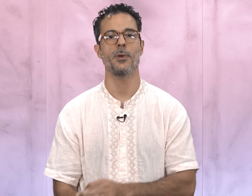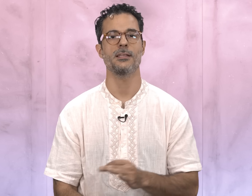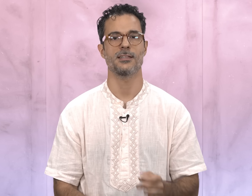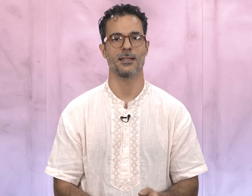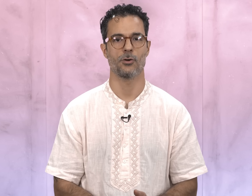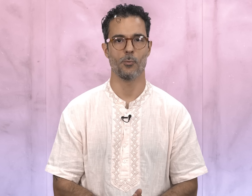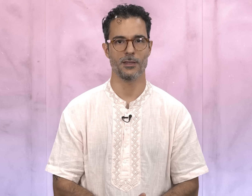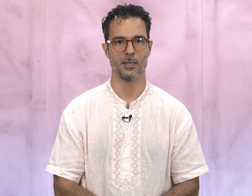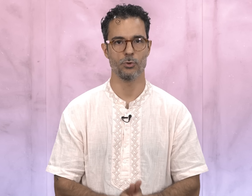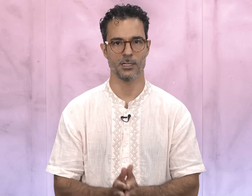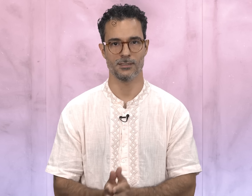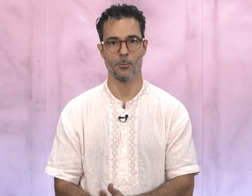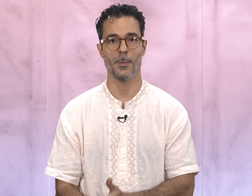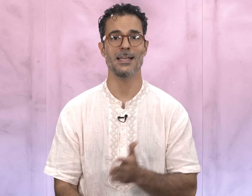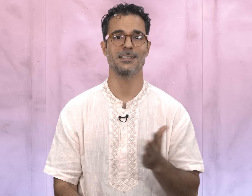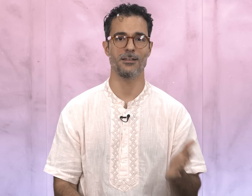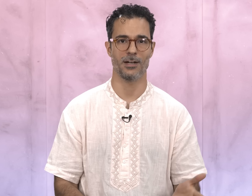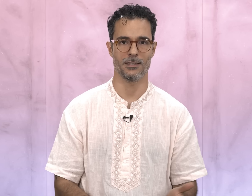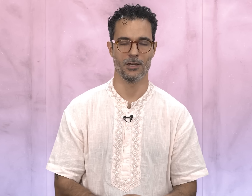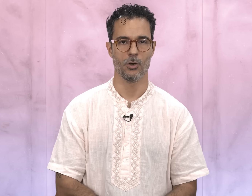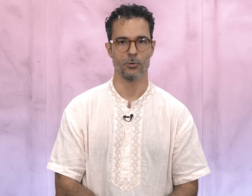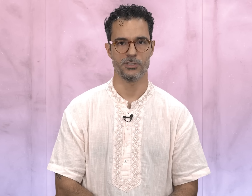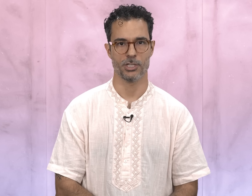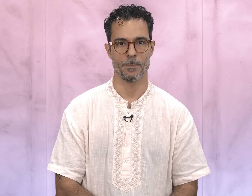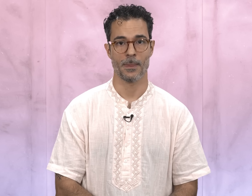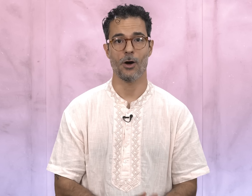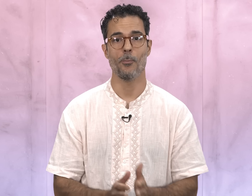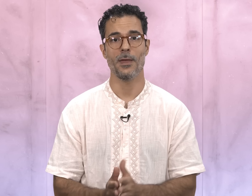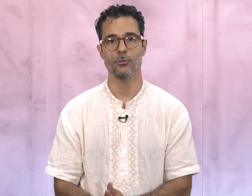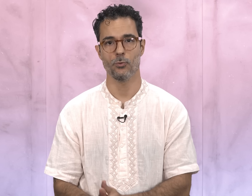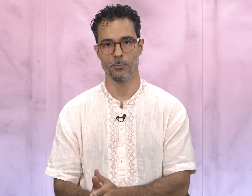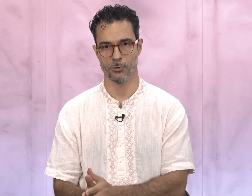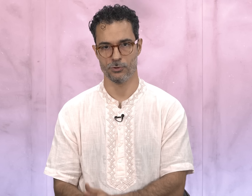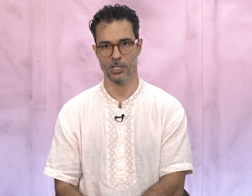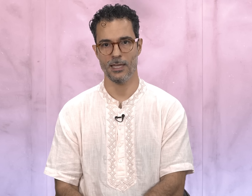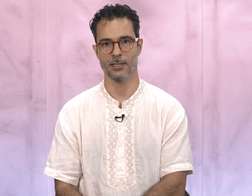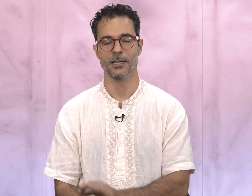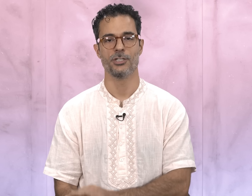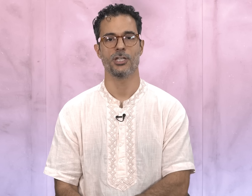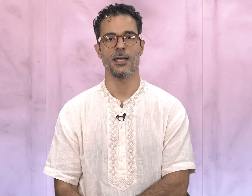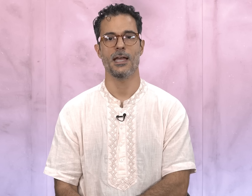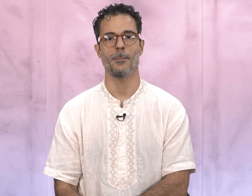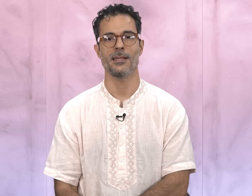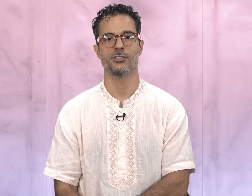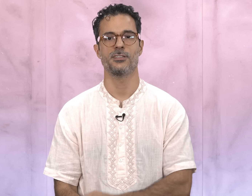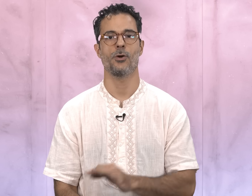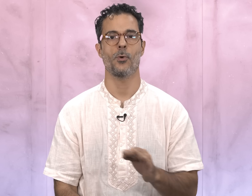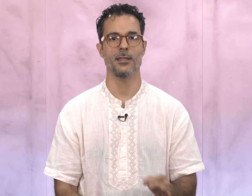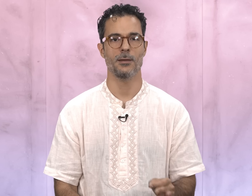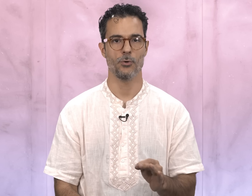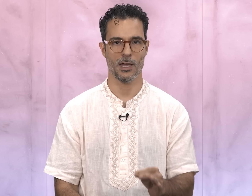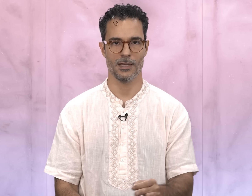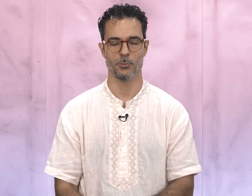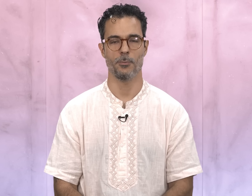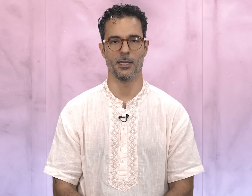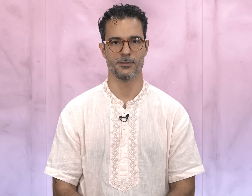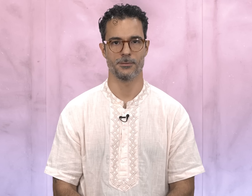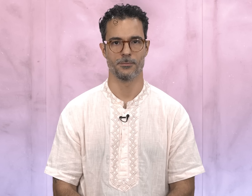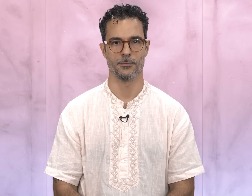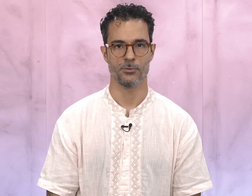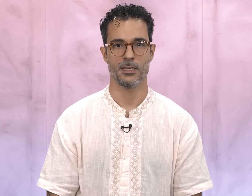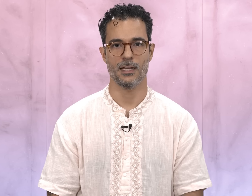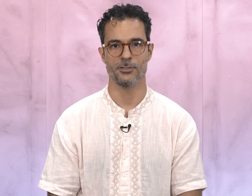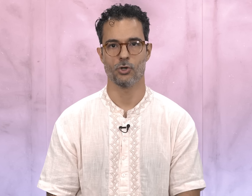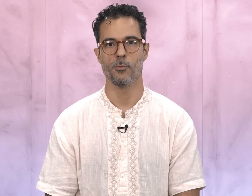será compensada com uma tributação mais elevada, ou seja, aumento no imposto de renda de quem ganha mais de R$ 50.000 por